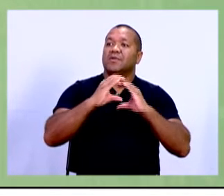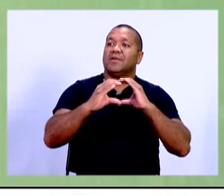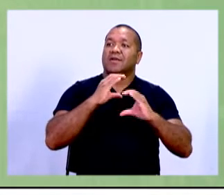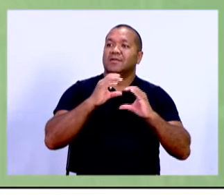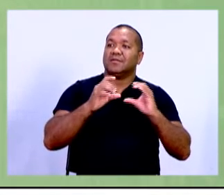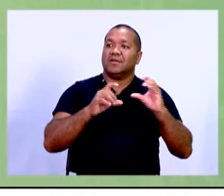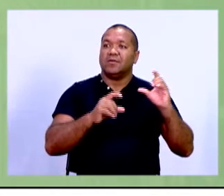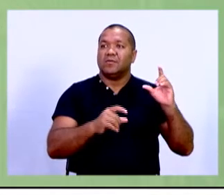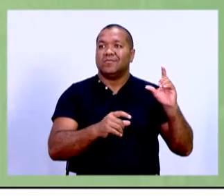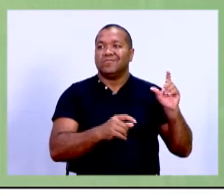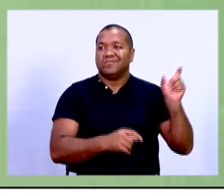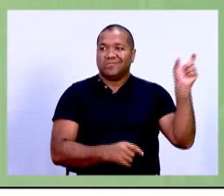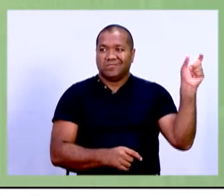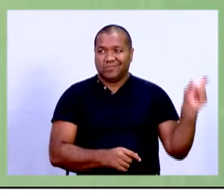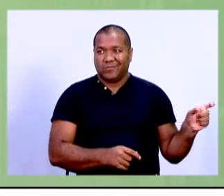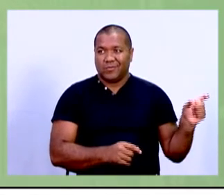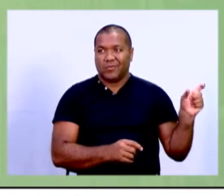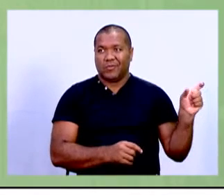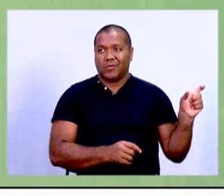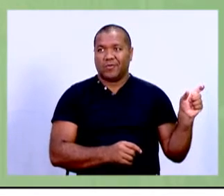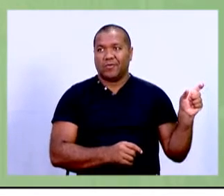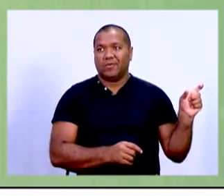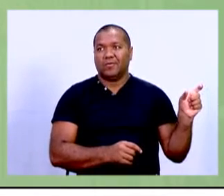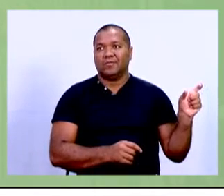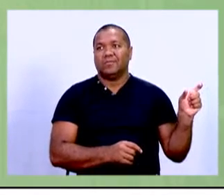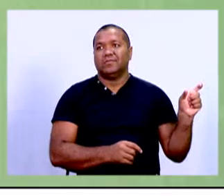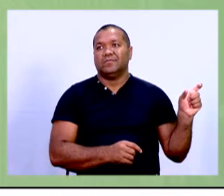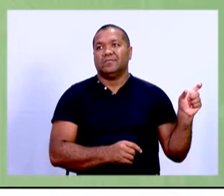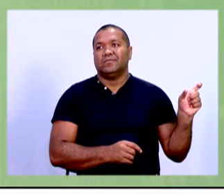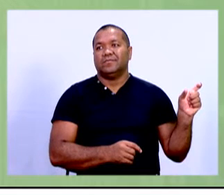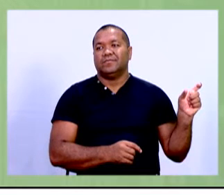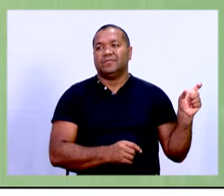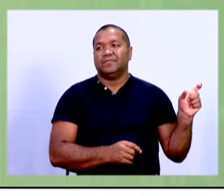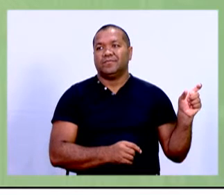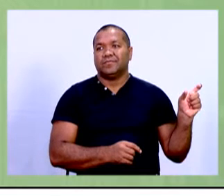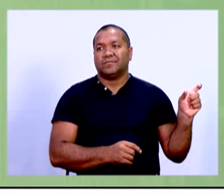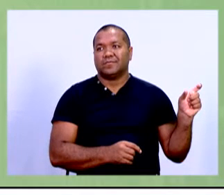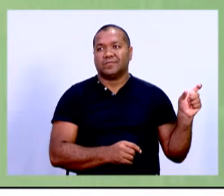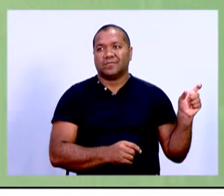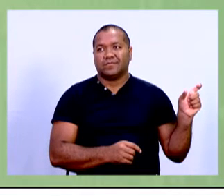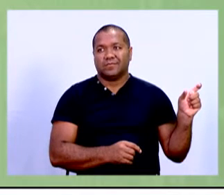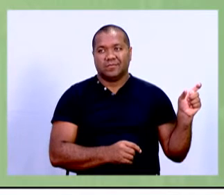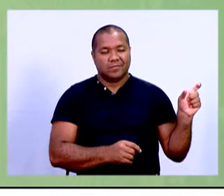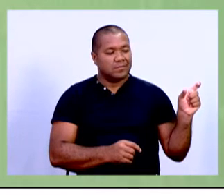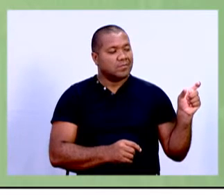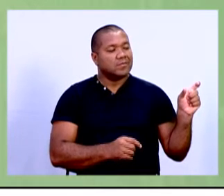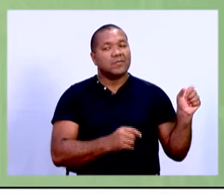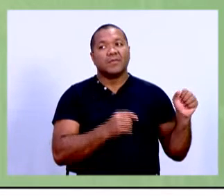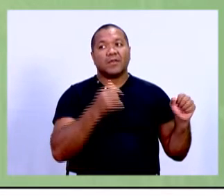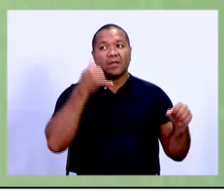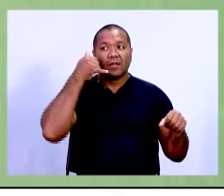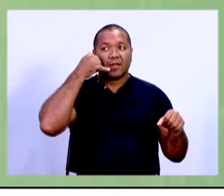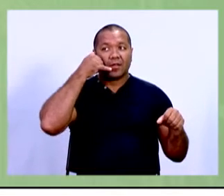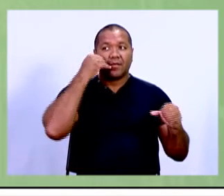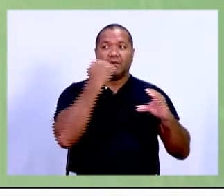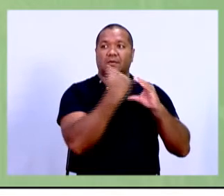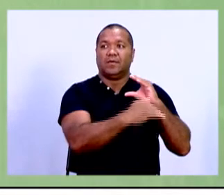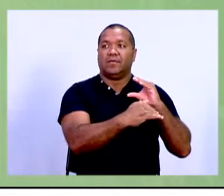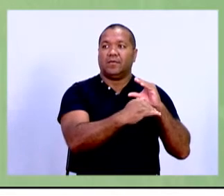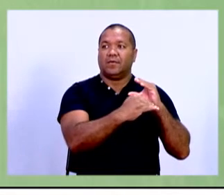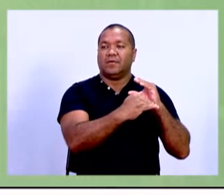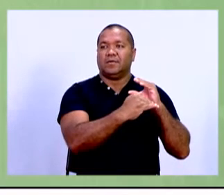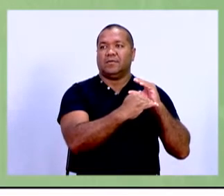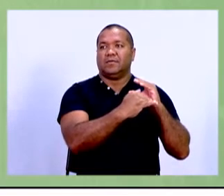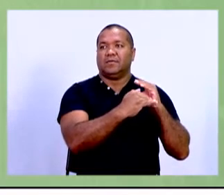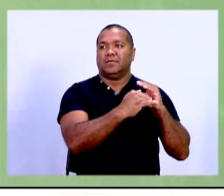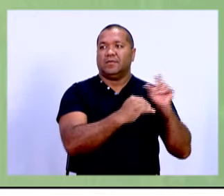operadora, que no caso seria a operadora de escolha do cliente, para poder enviar esses SMS. Por isso